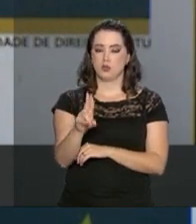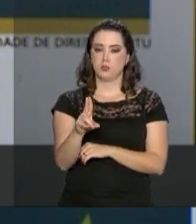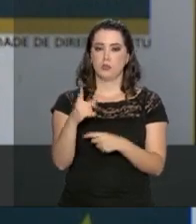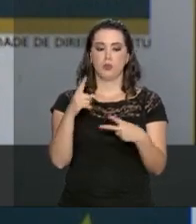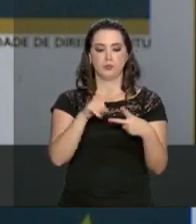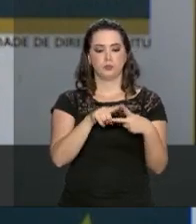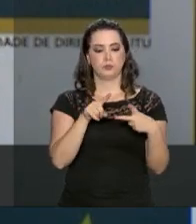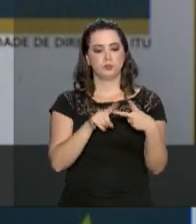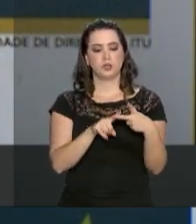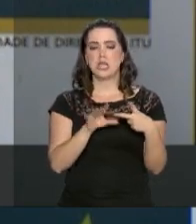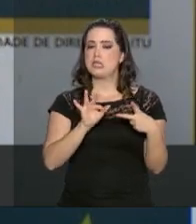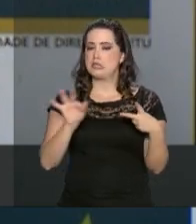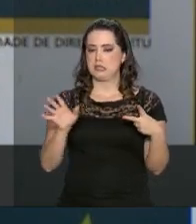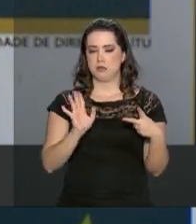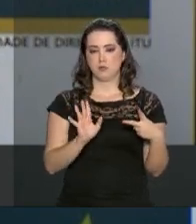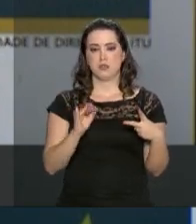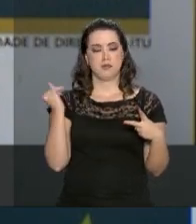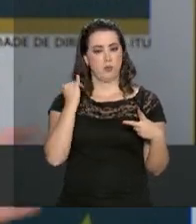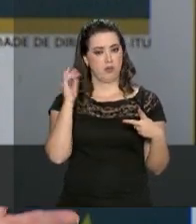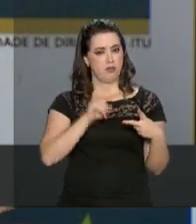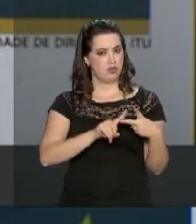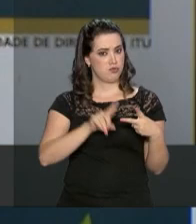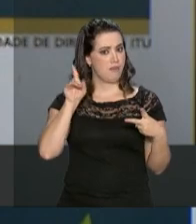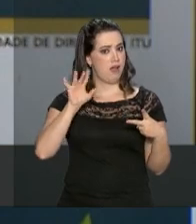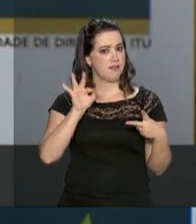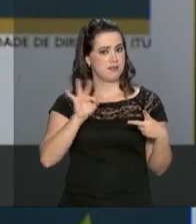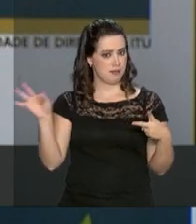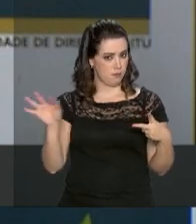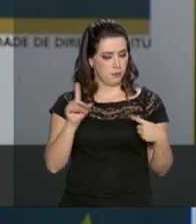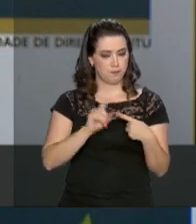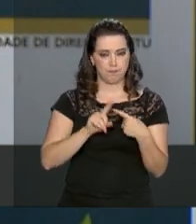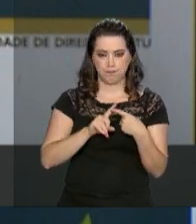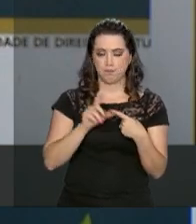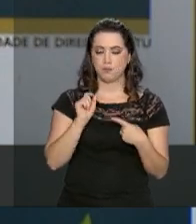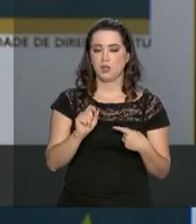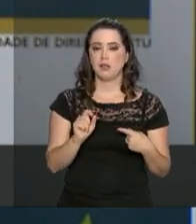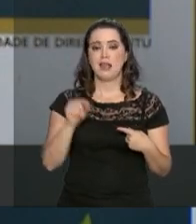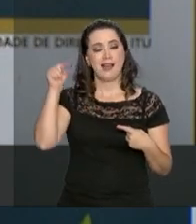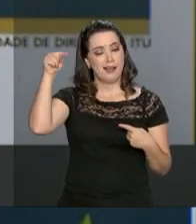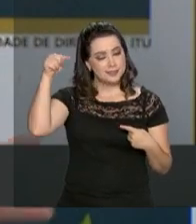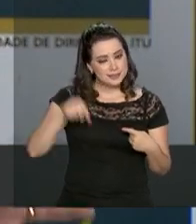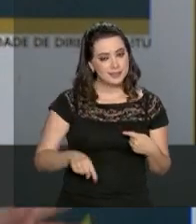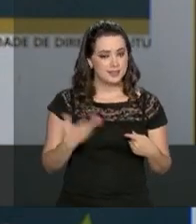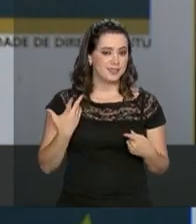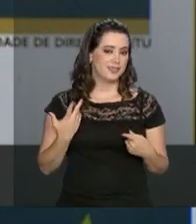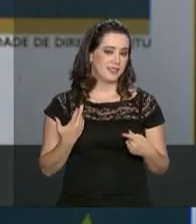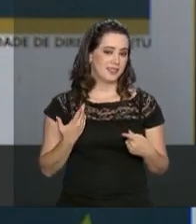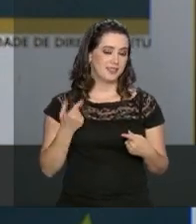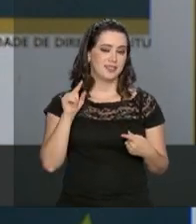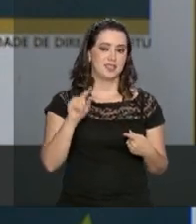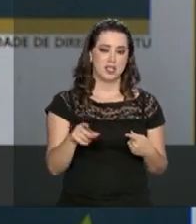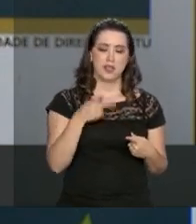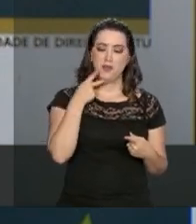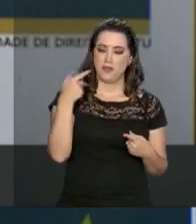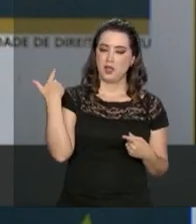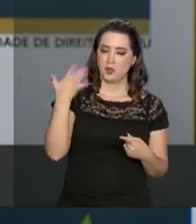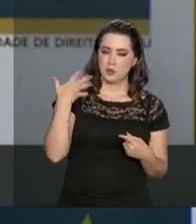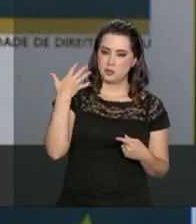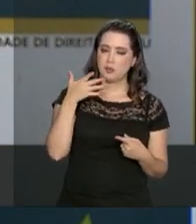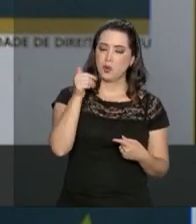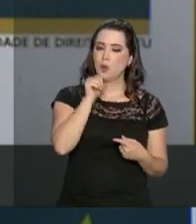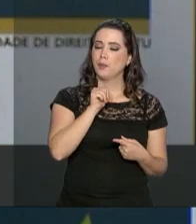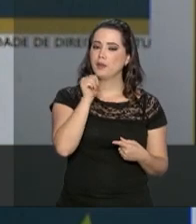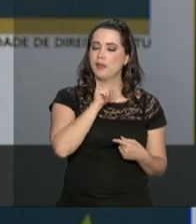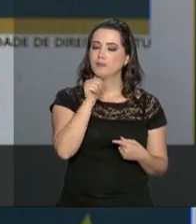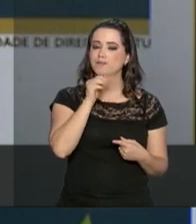razões singelas, mas importantes. A primeira delas é que foi aqui, praticamente, como narrou a doutora Maria